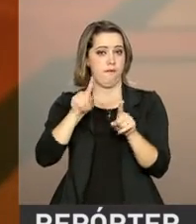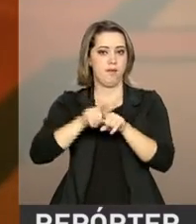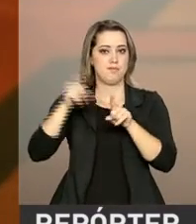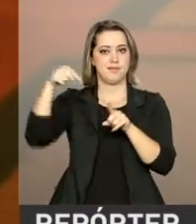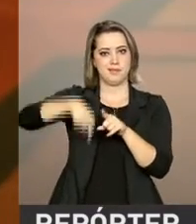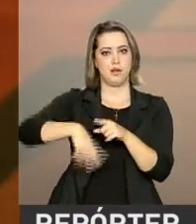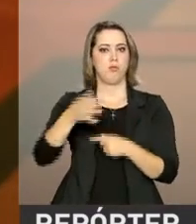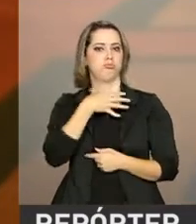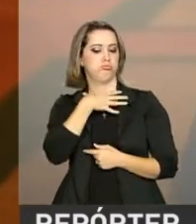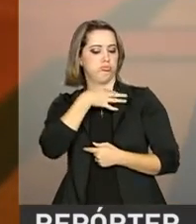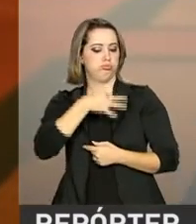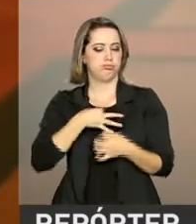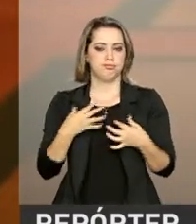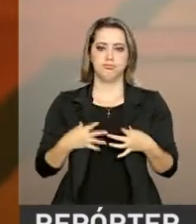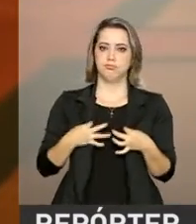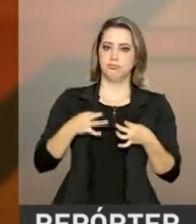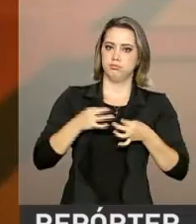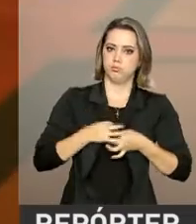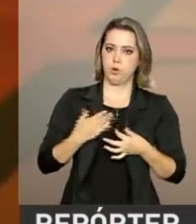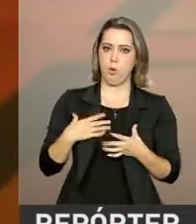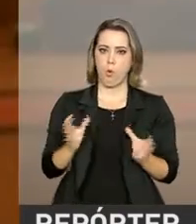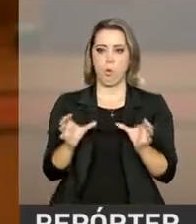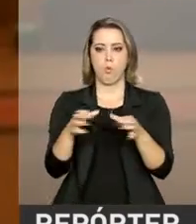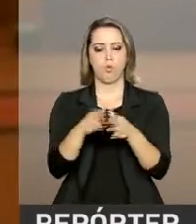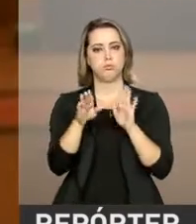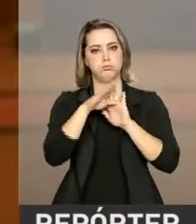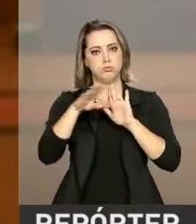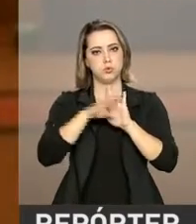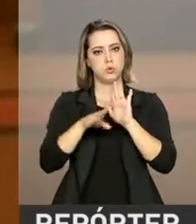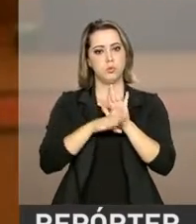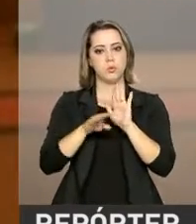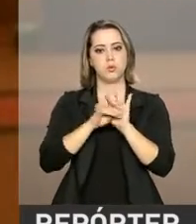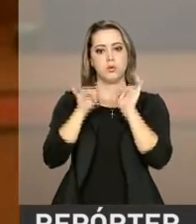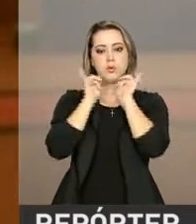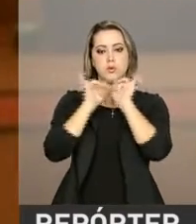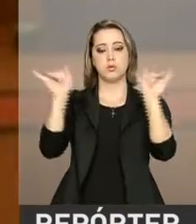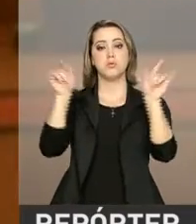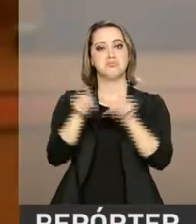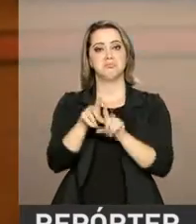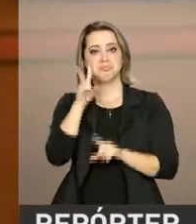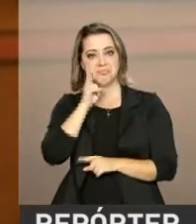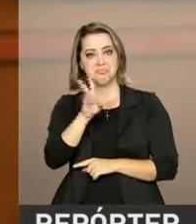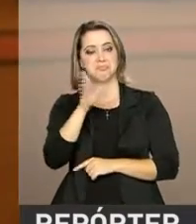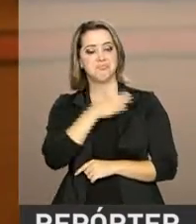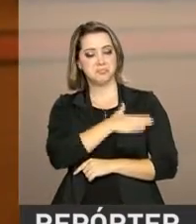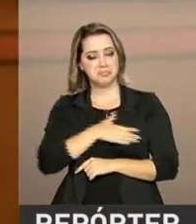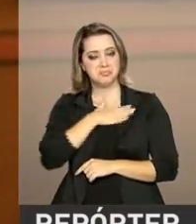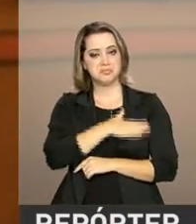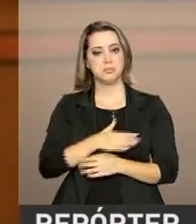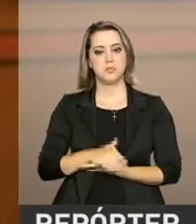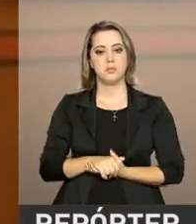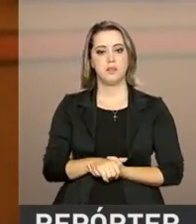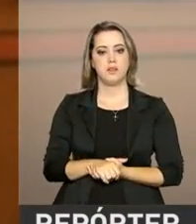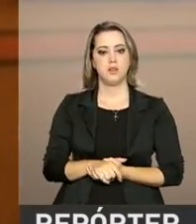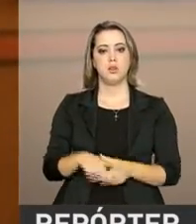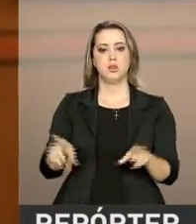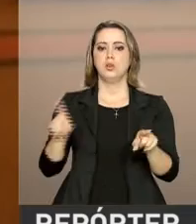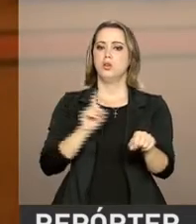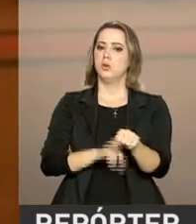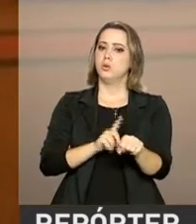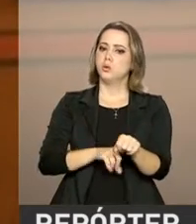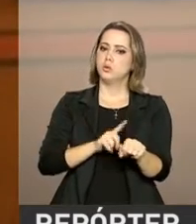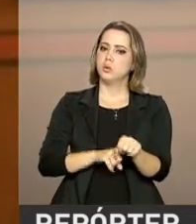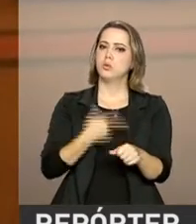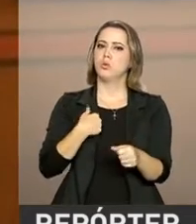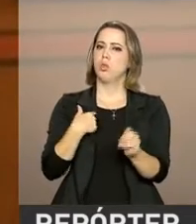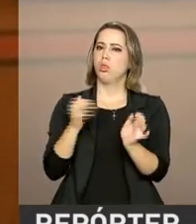acompanhar o lançamento do programa agromais e o cafeicultor gostou do que ouviu o tempo gasto com burocracia a gente vai